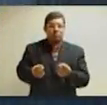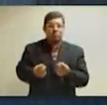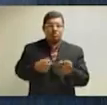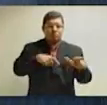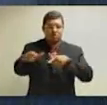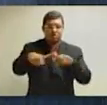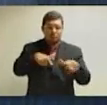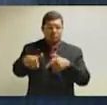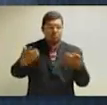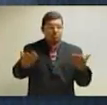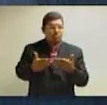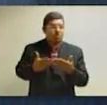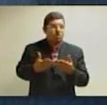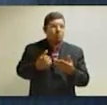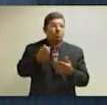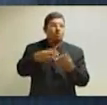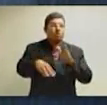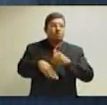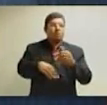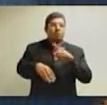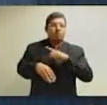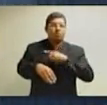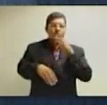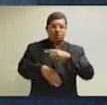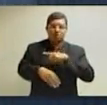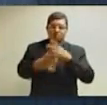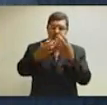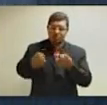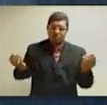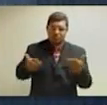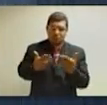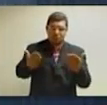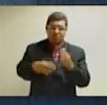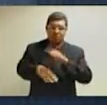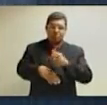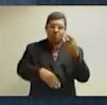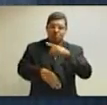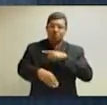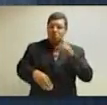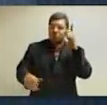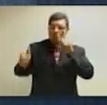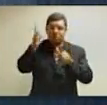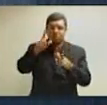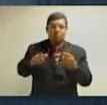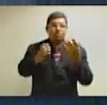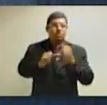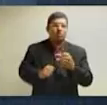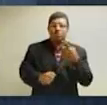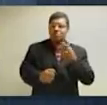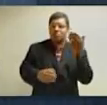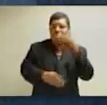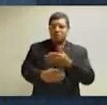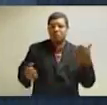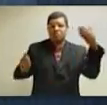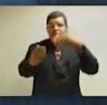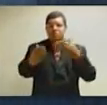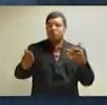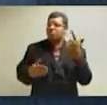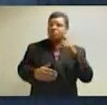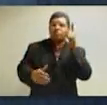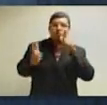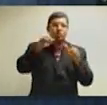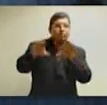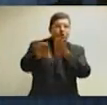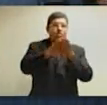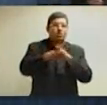no serviço público. Quanto mais tempo você permanecer, mais você ganha, para que quem está no fim de carreira não ganhe a